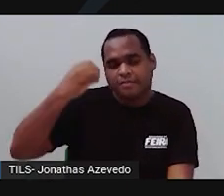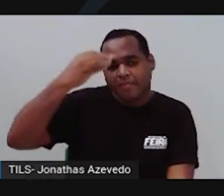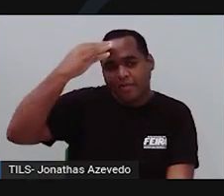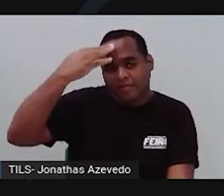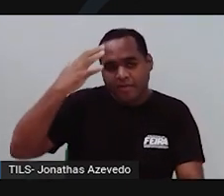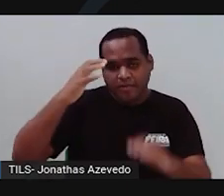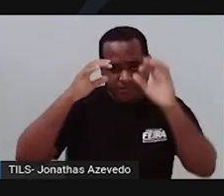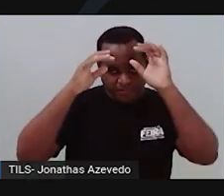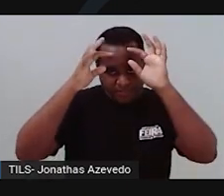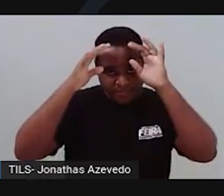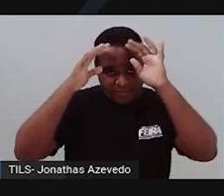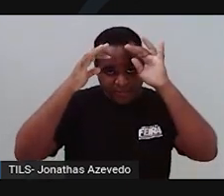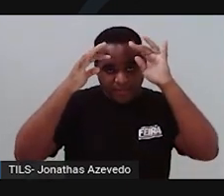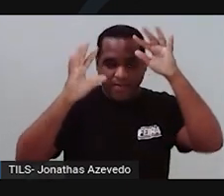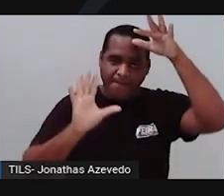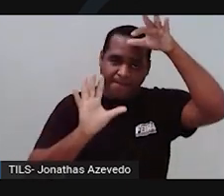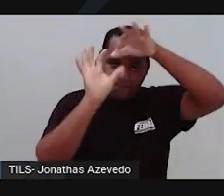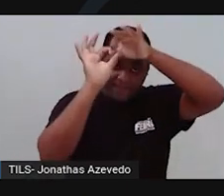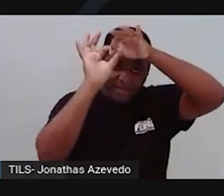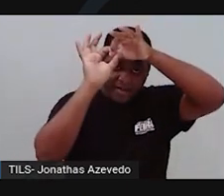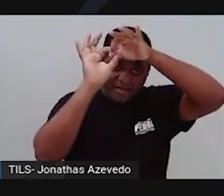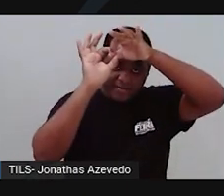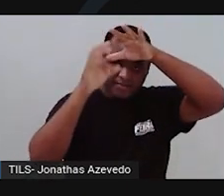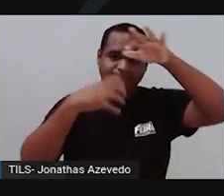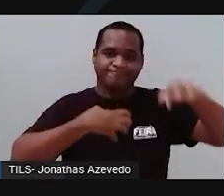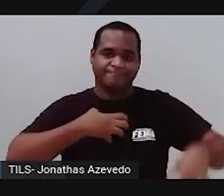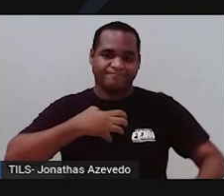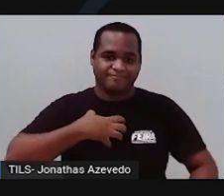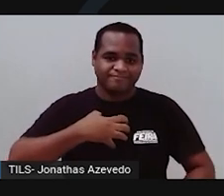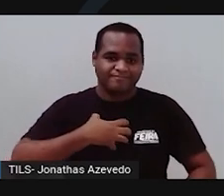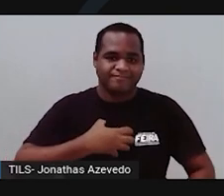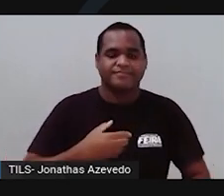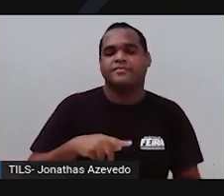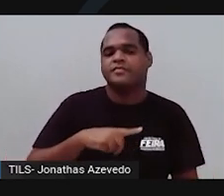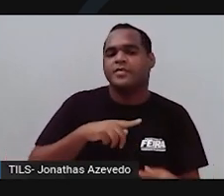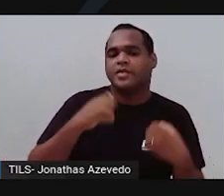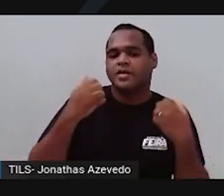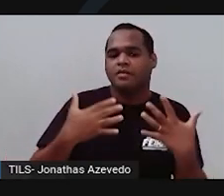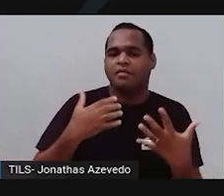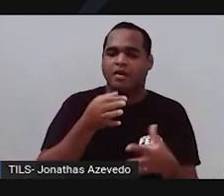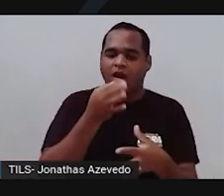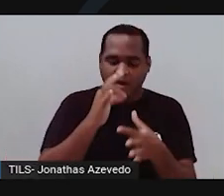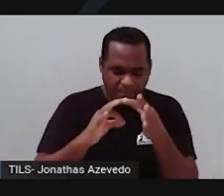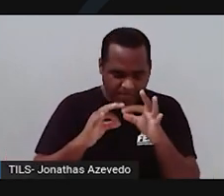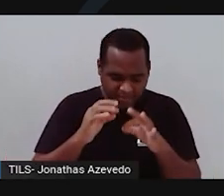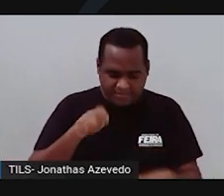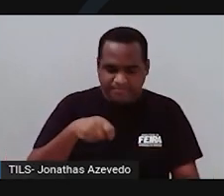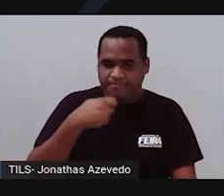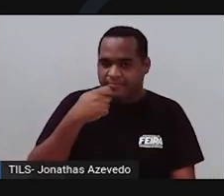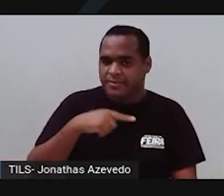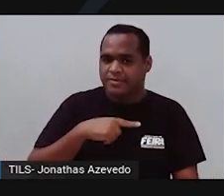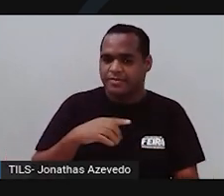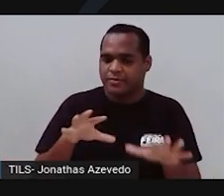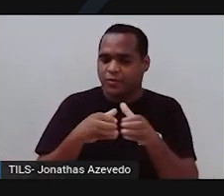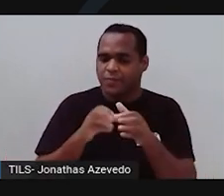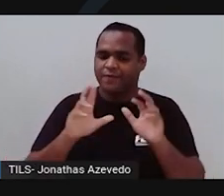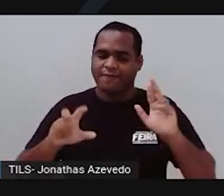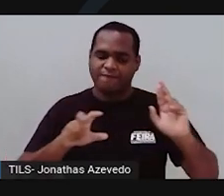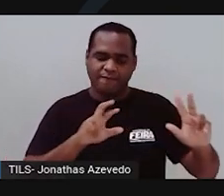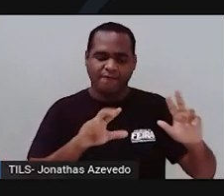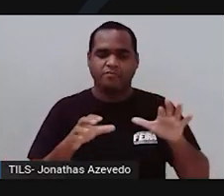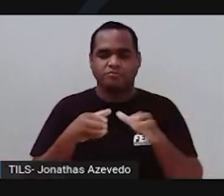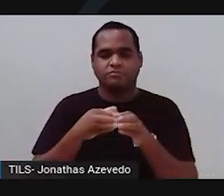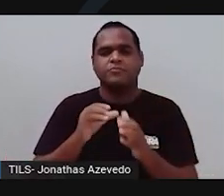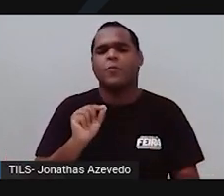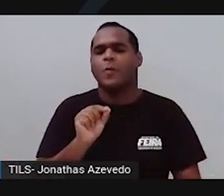nervos responsáveis pela sensibilidade da língua. Existem vários tipos de papilas gustativas agrupadas em diferentes partes da